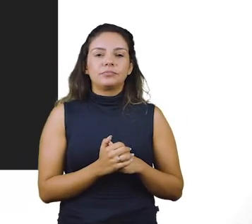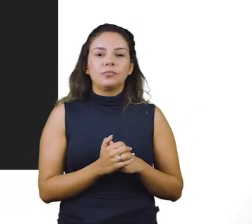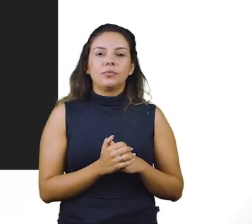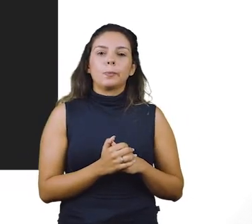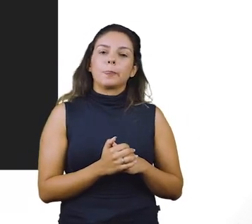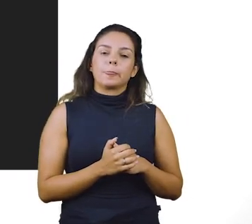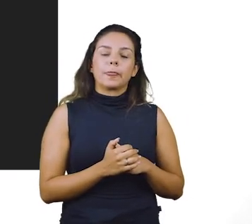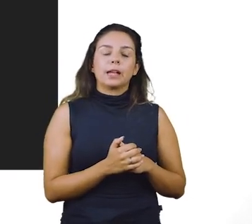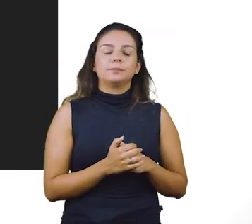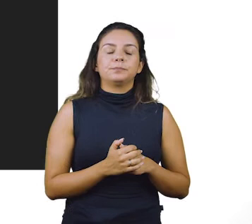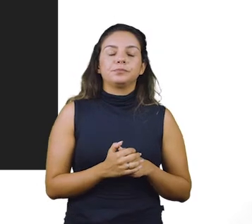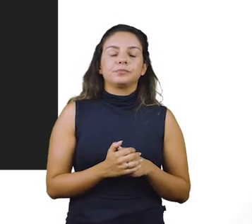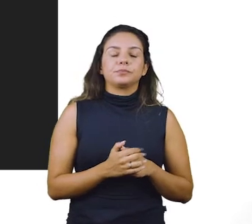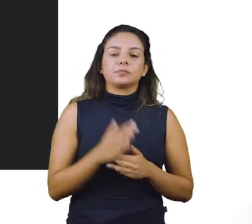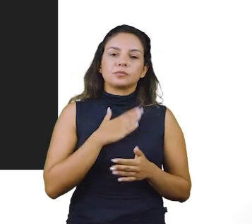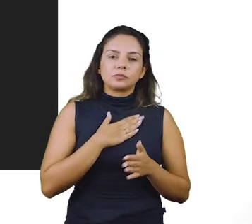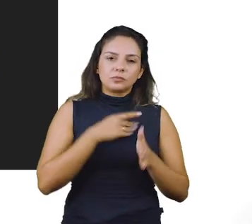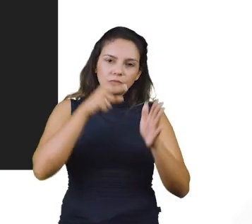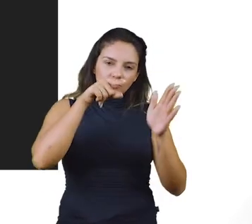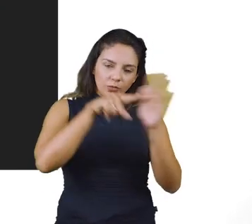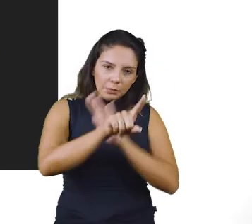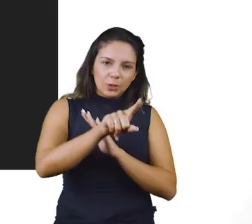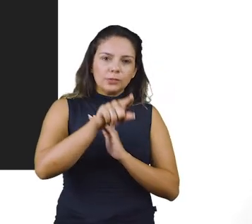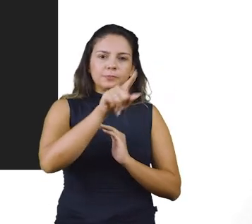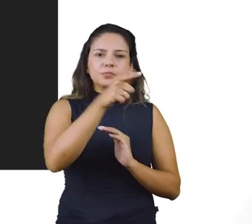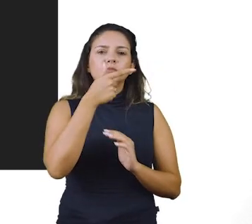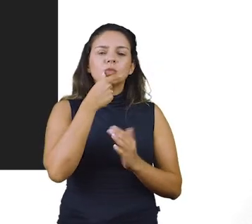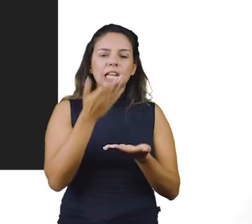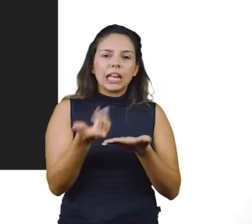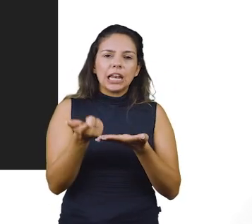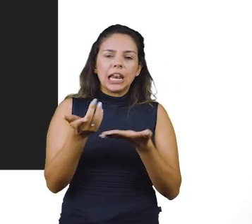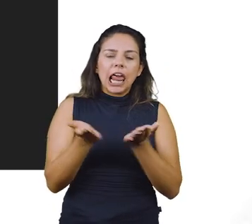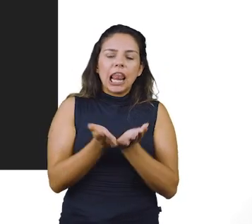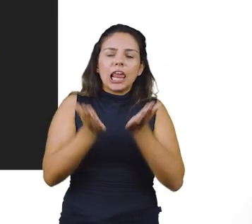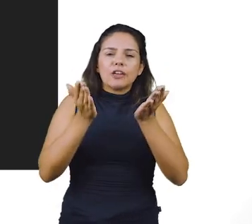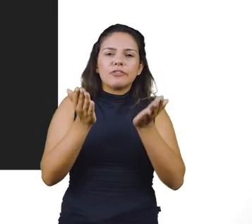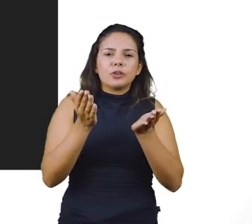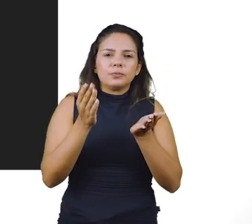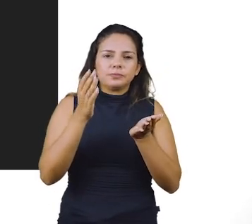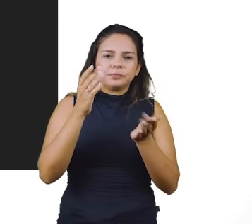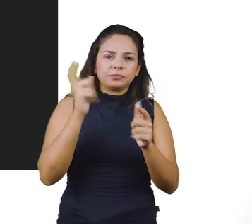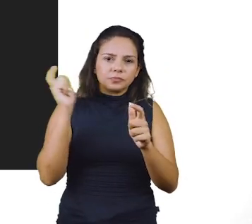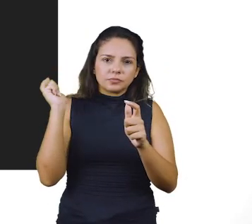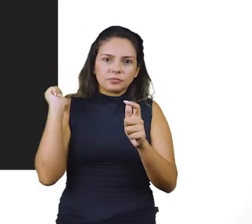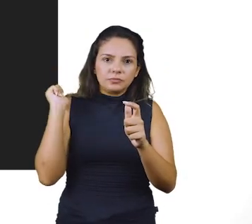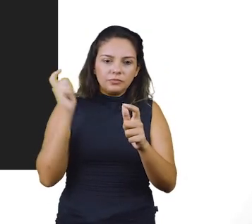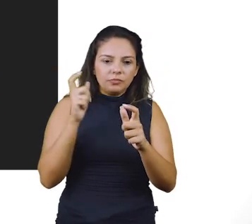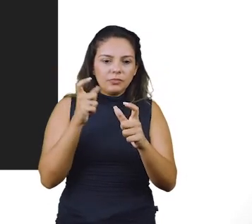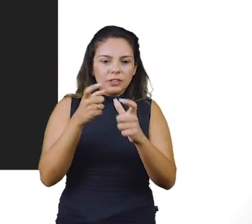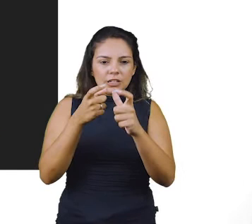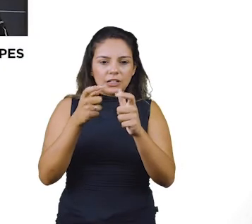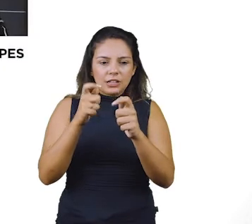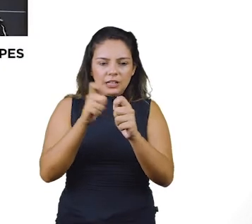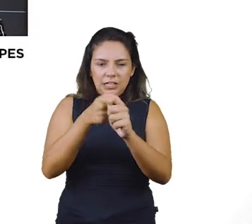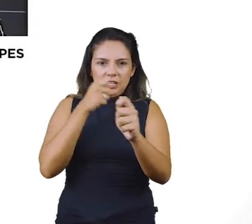escrito, lembrando a sua infância em Colônia. Conta um pouquinho como é que foi essa experiência com esse livro. Olha, Luiz, que ótimo, que